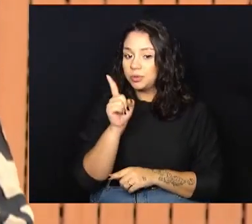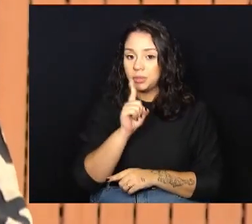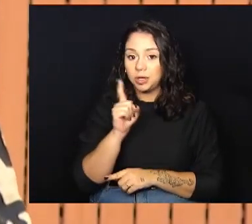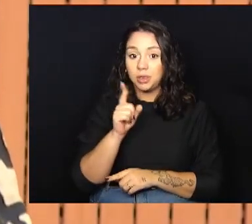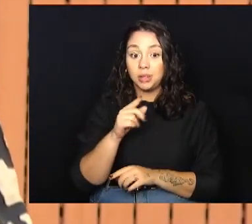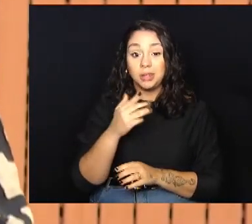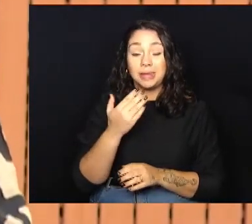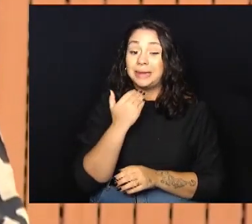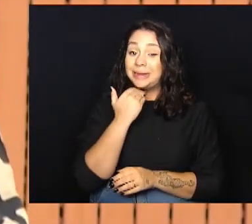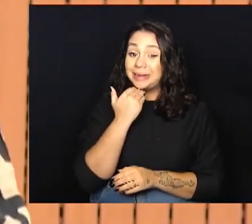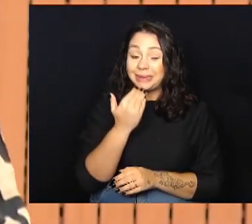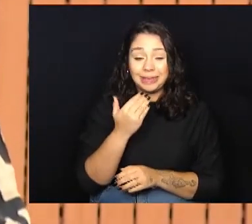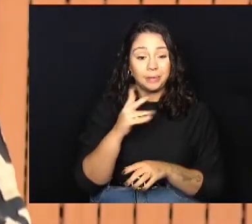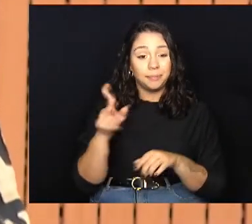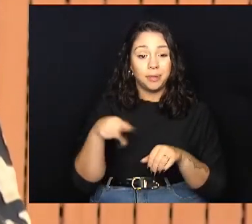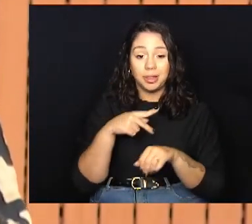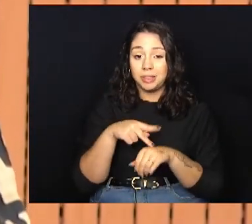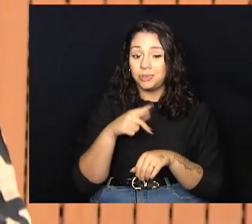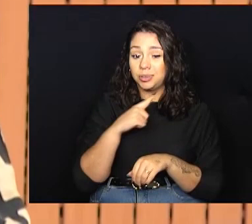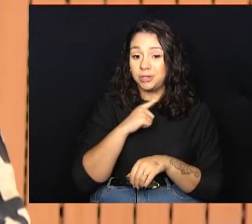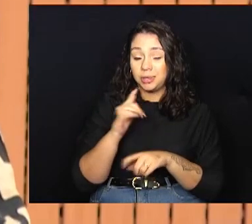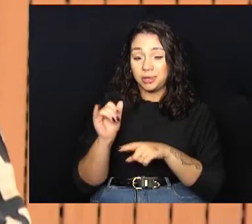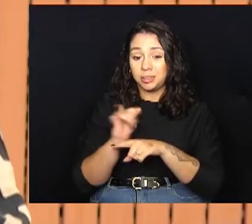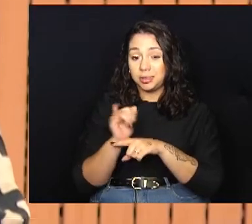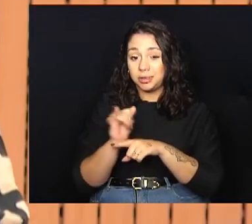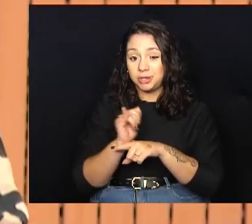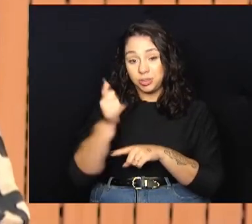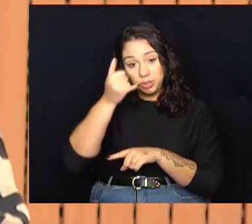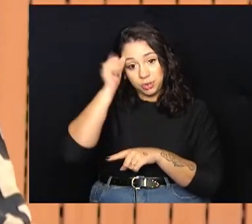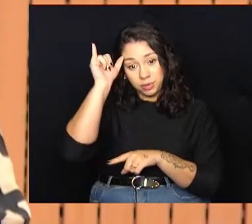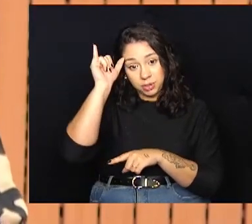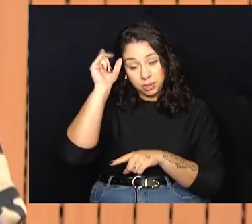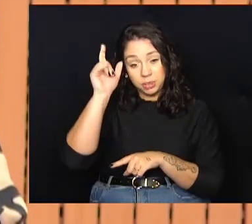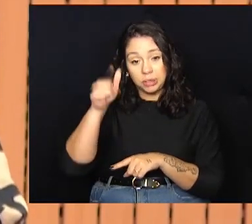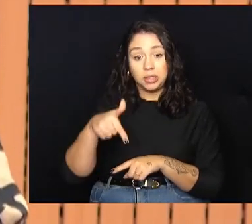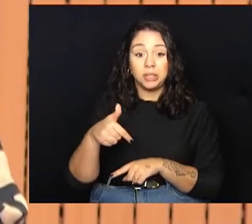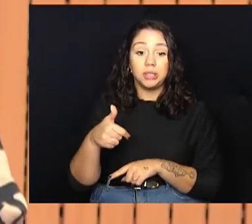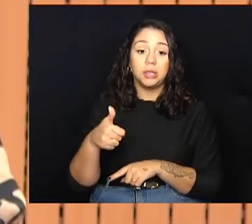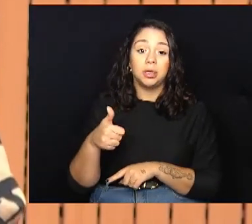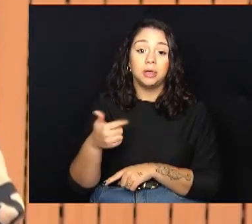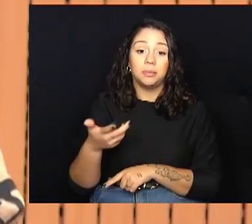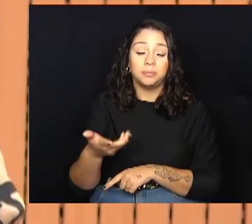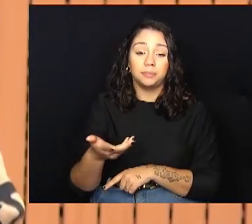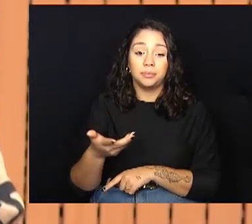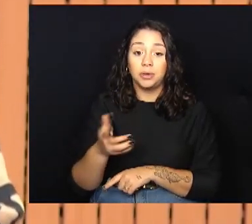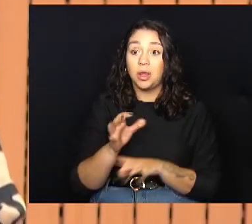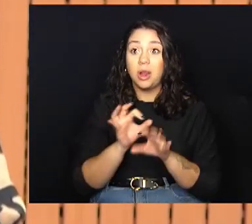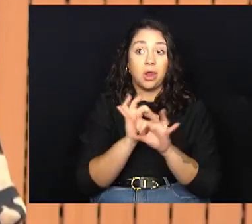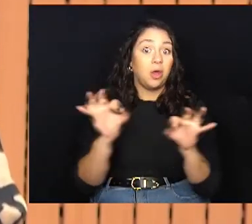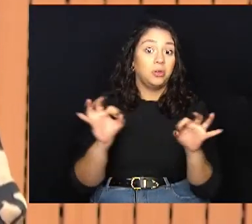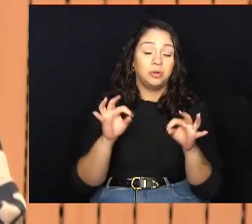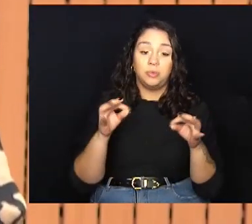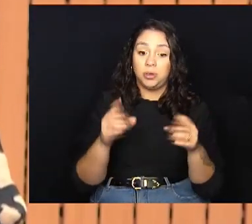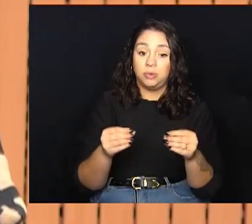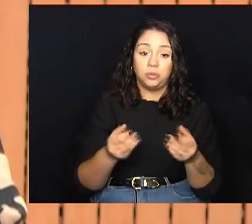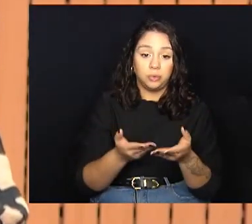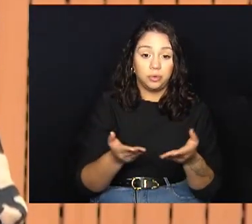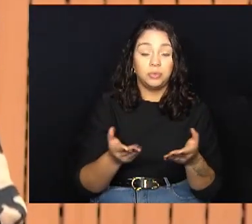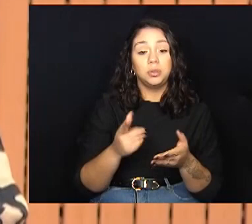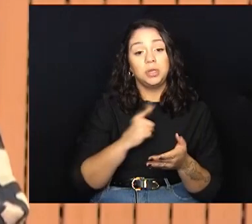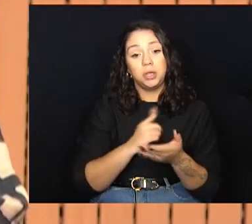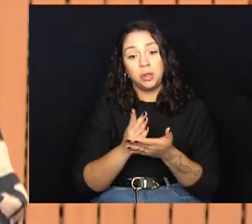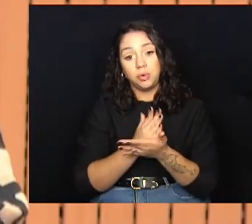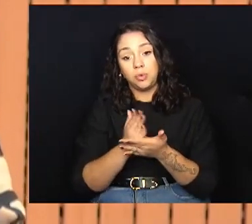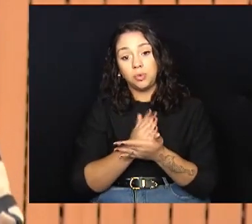que tenha feito uma estratégia de prevenção que seja inequivocamente ótima para todo mundo a gente consegue países